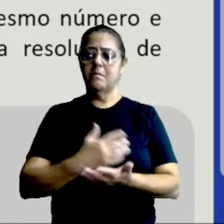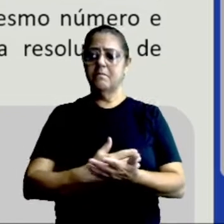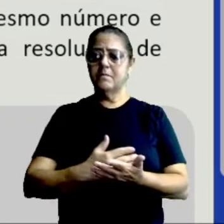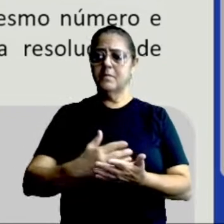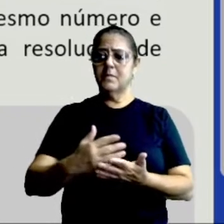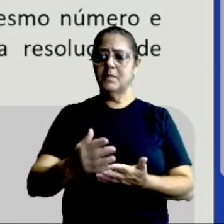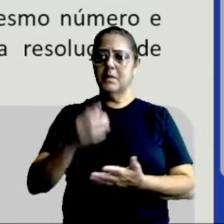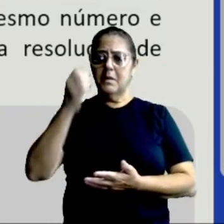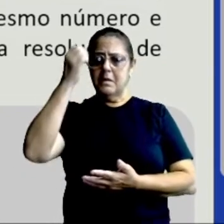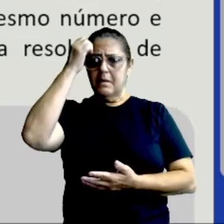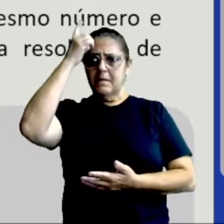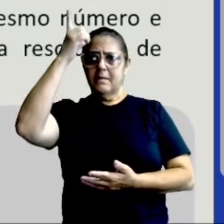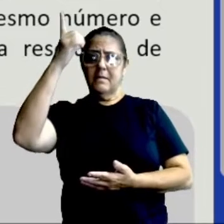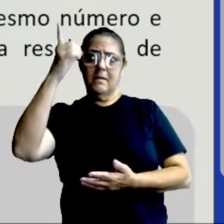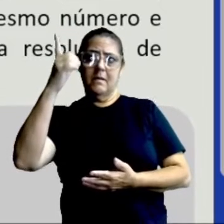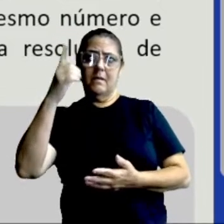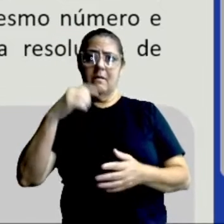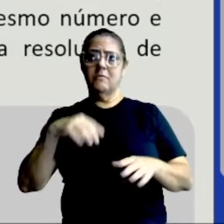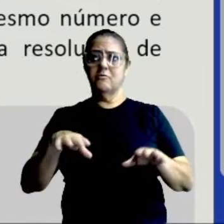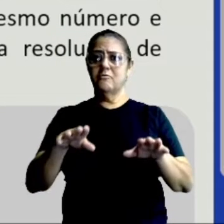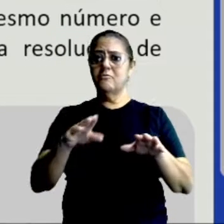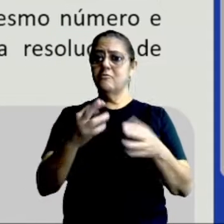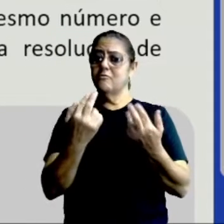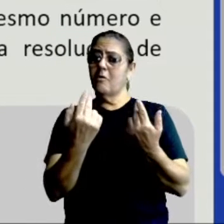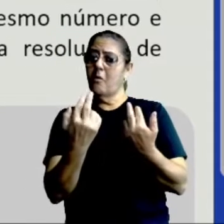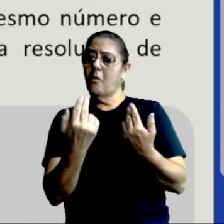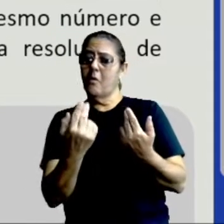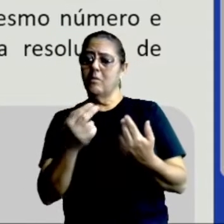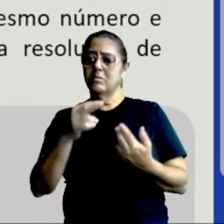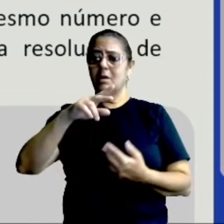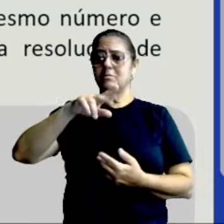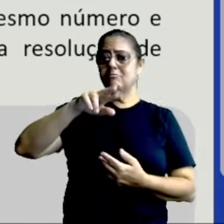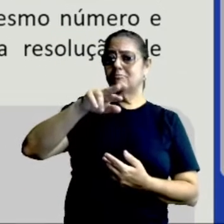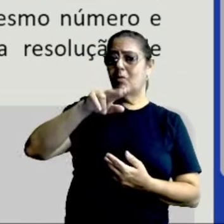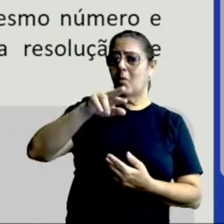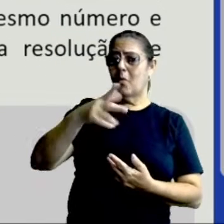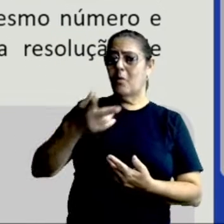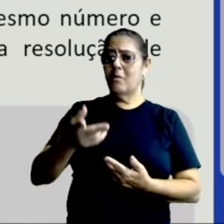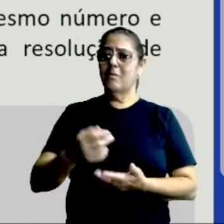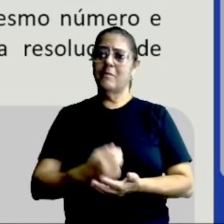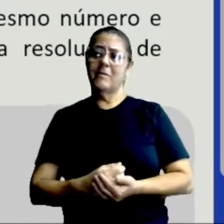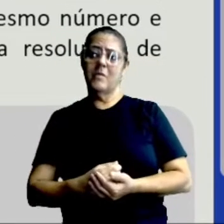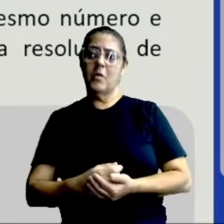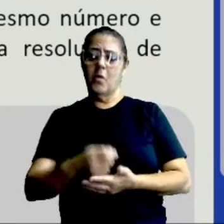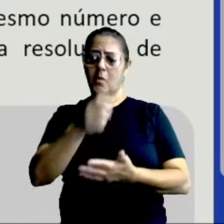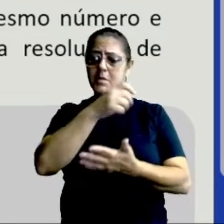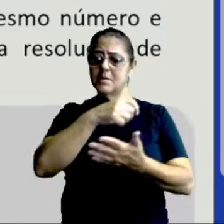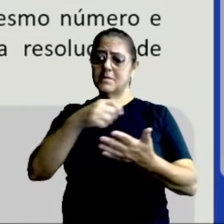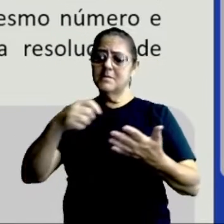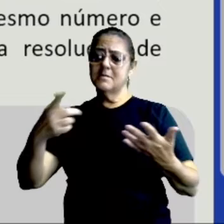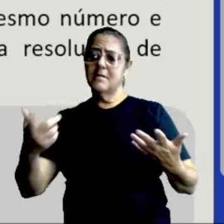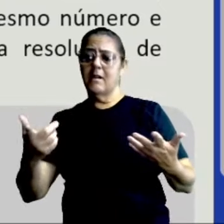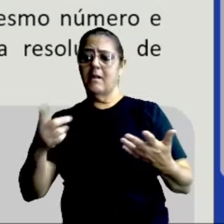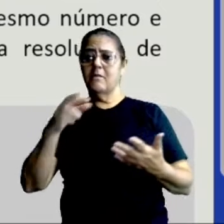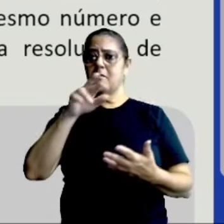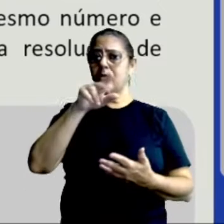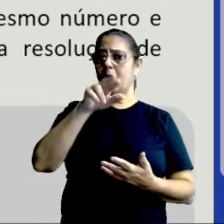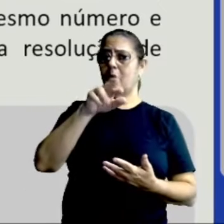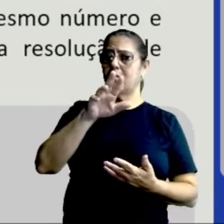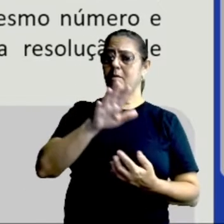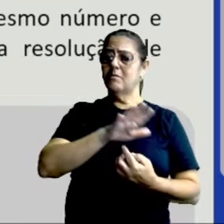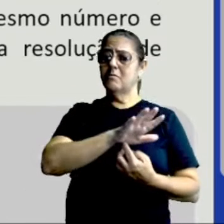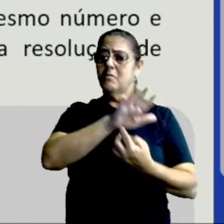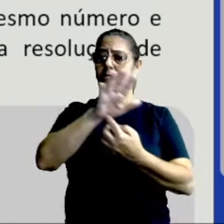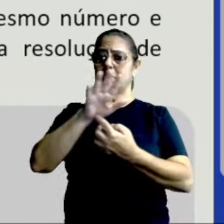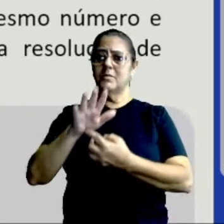partir da ideia de igualdade. Então, vamos apresentar a ideia de igualdade. Como é que a gente escreve uma igualdade, né, a